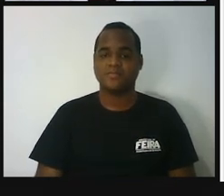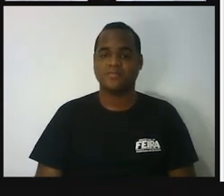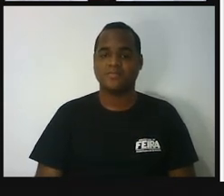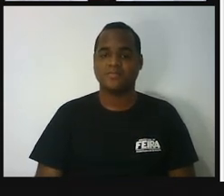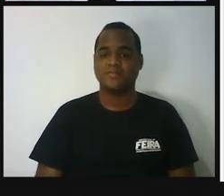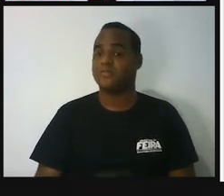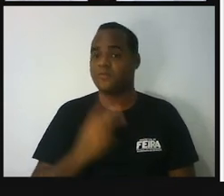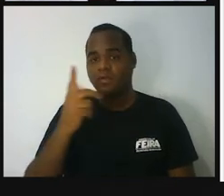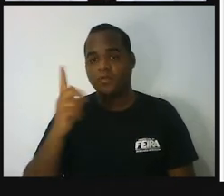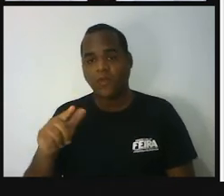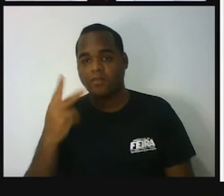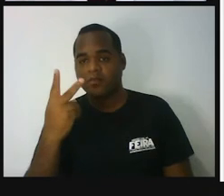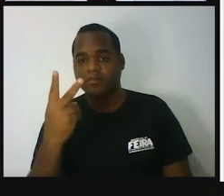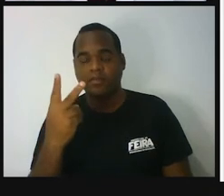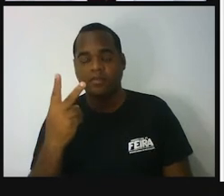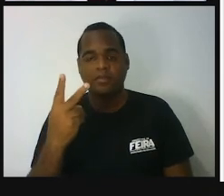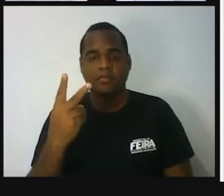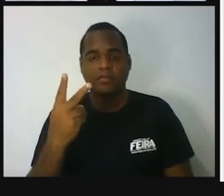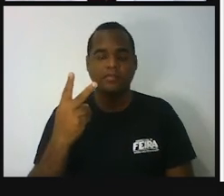2 de novo, professor.